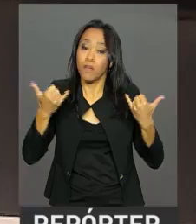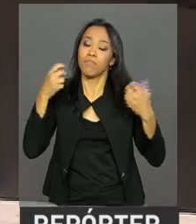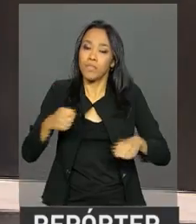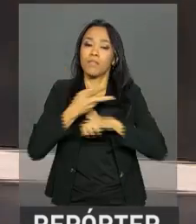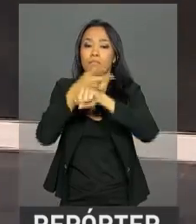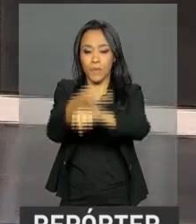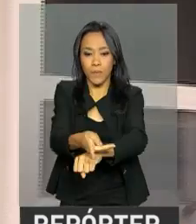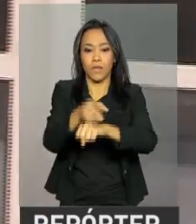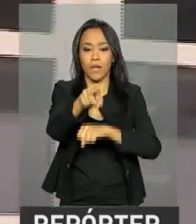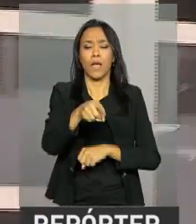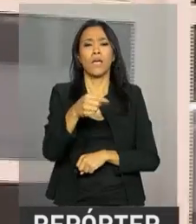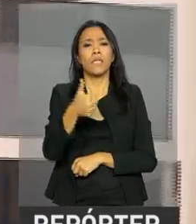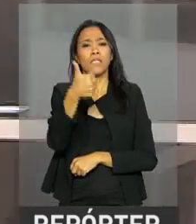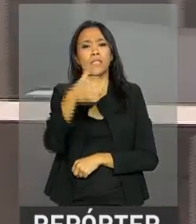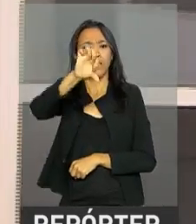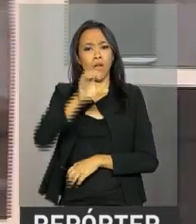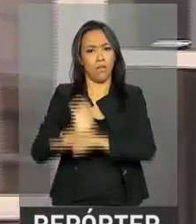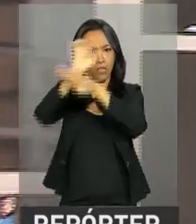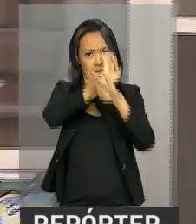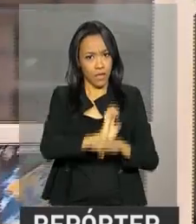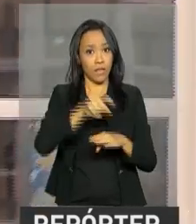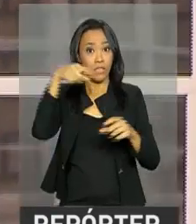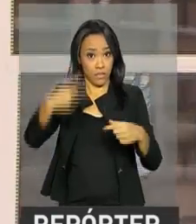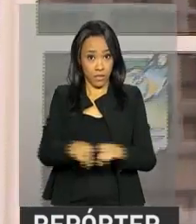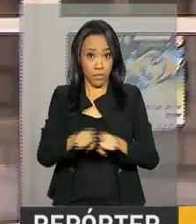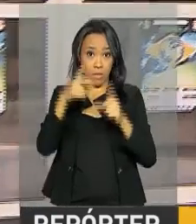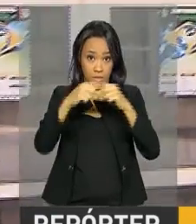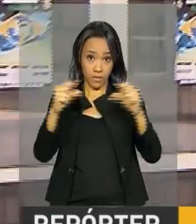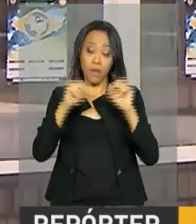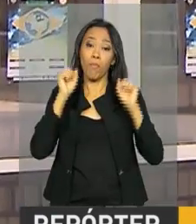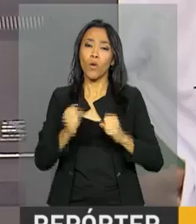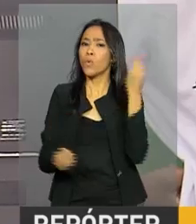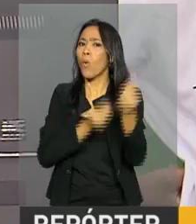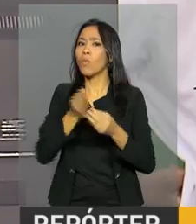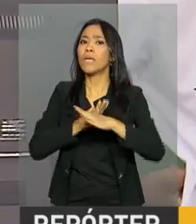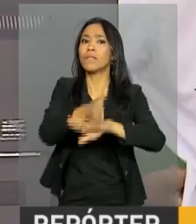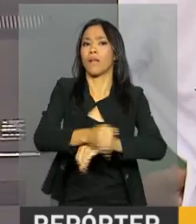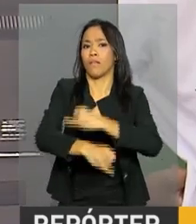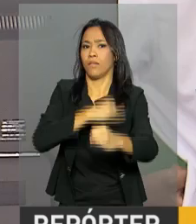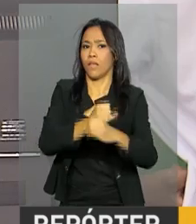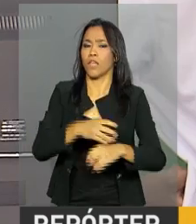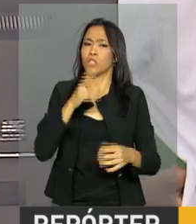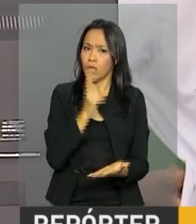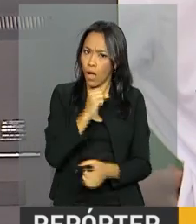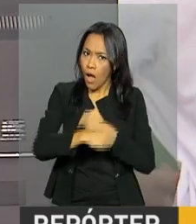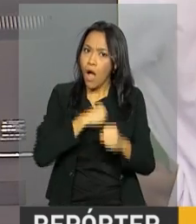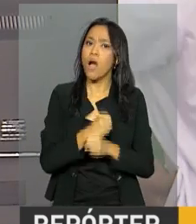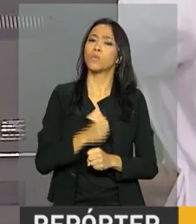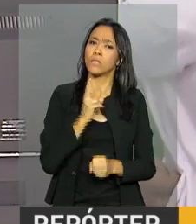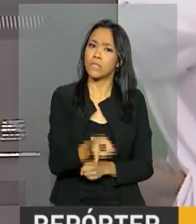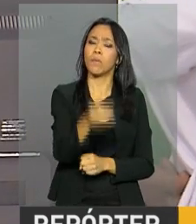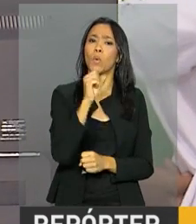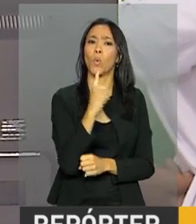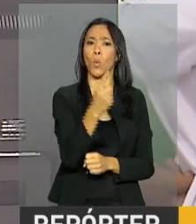em 19 estados e no distrito federal o serviço pode ser feito pela internet todo ano 1